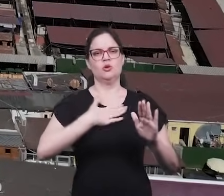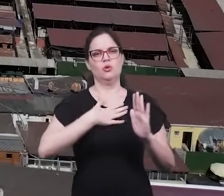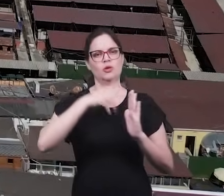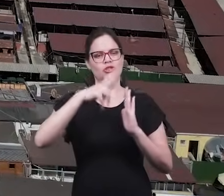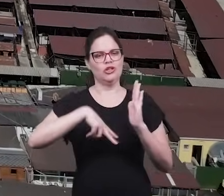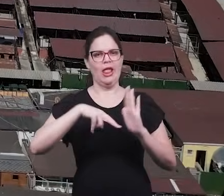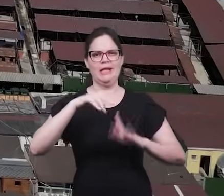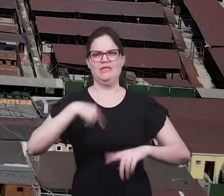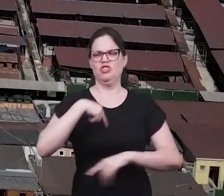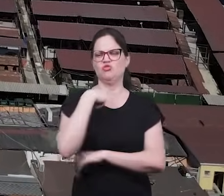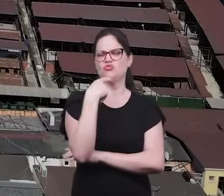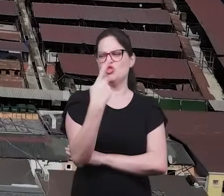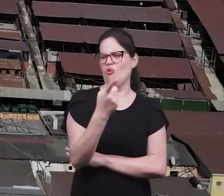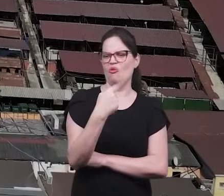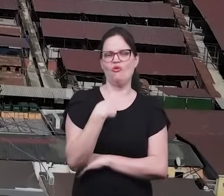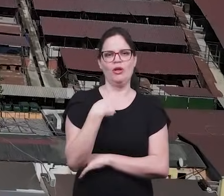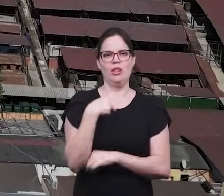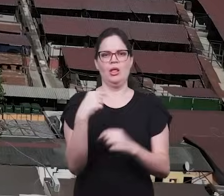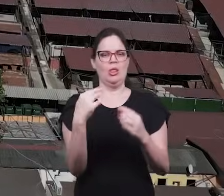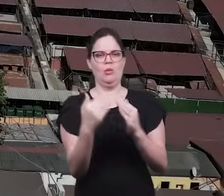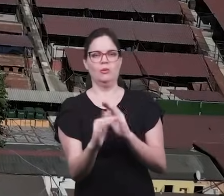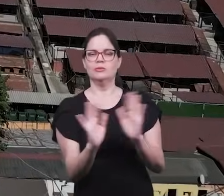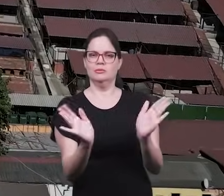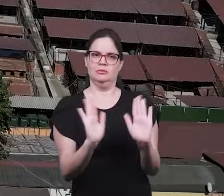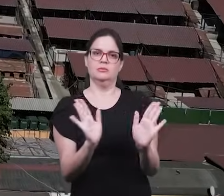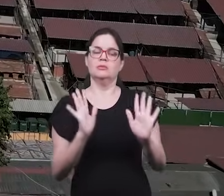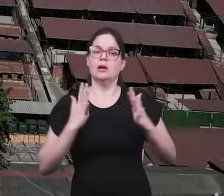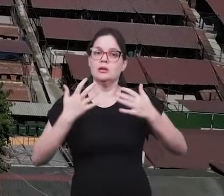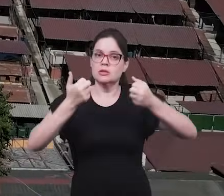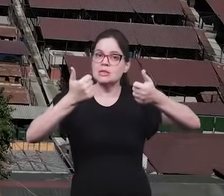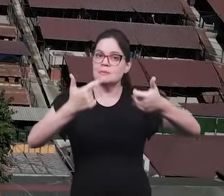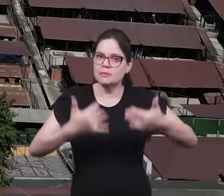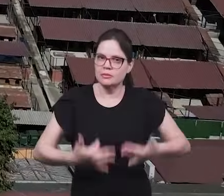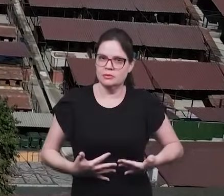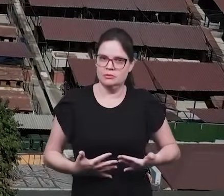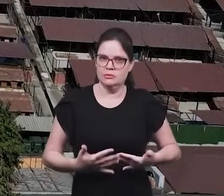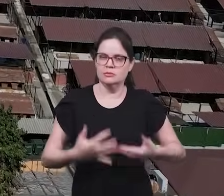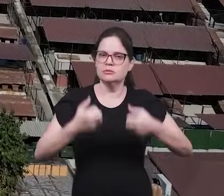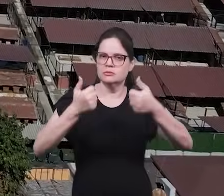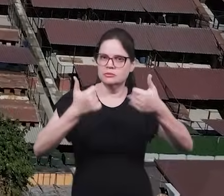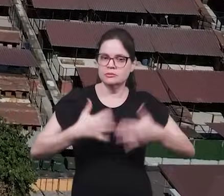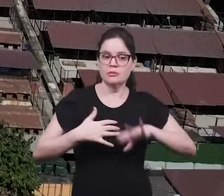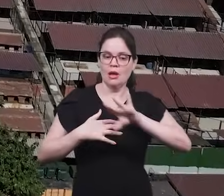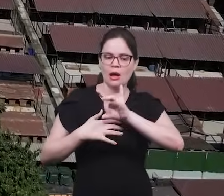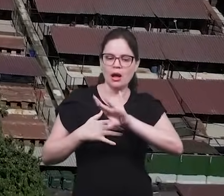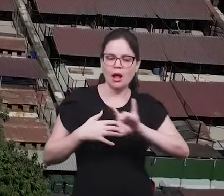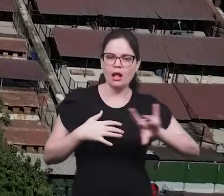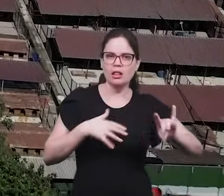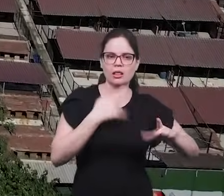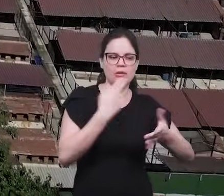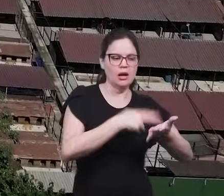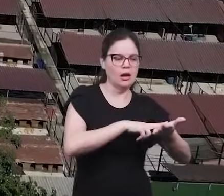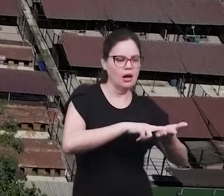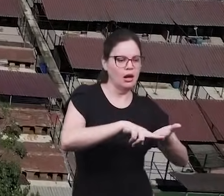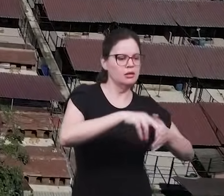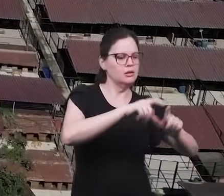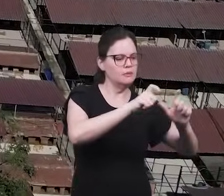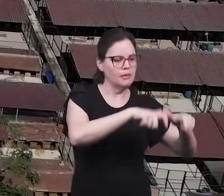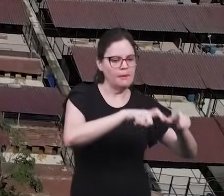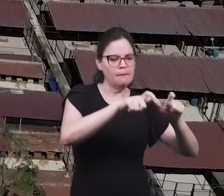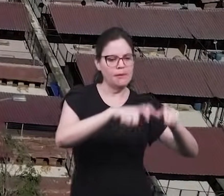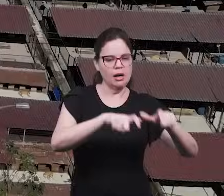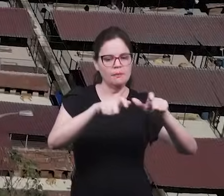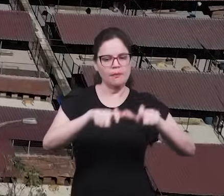até contestar e concordar. Então, essa é uma explicação. Então, cada carta, ela tem